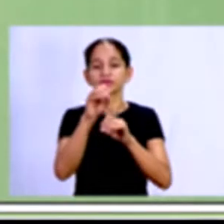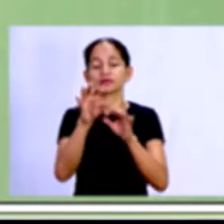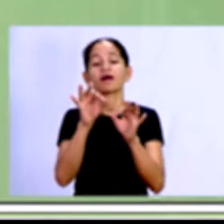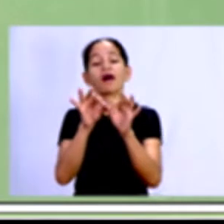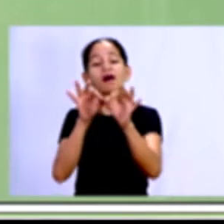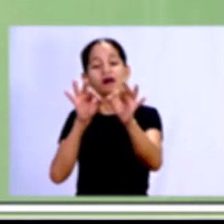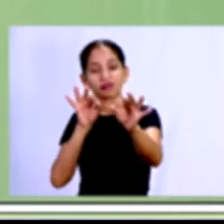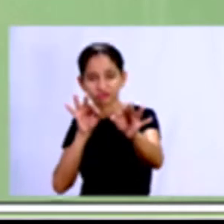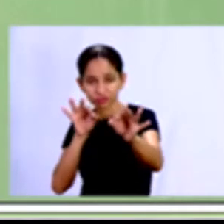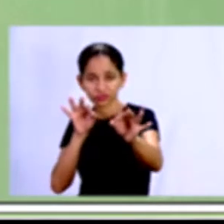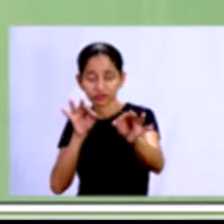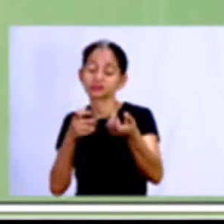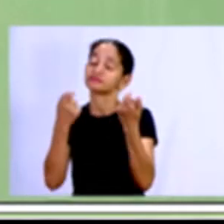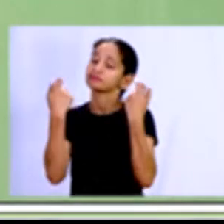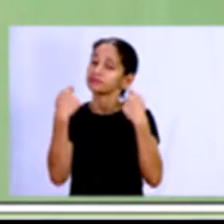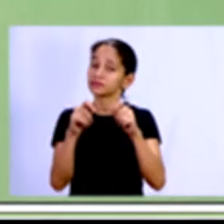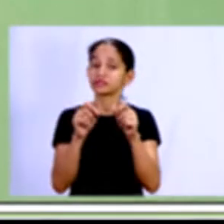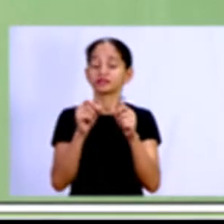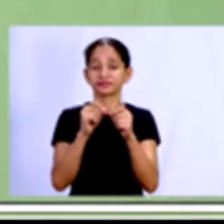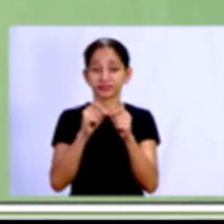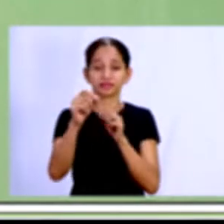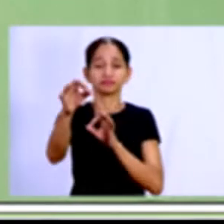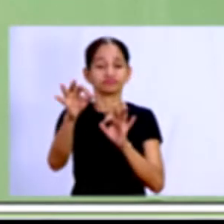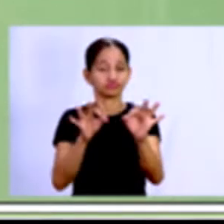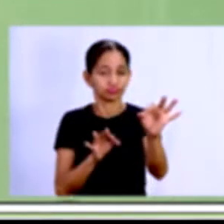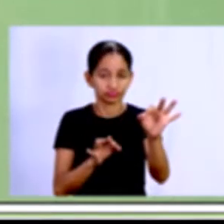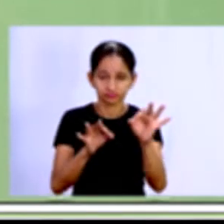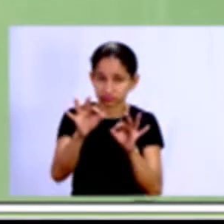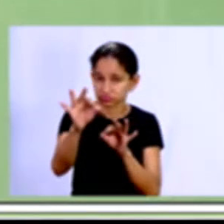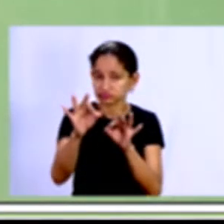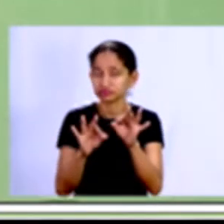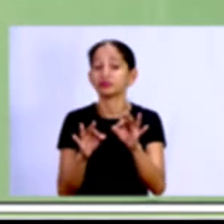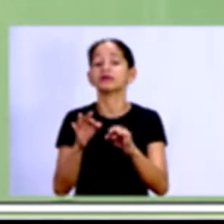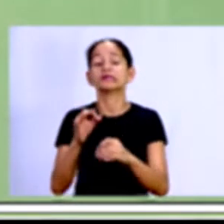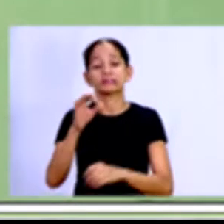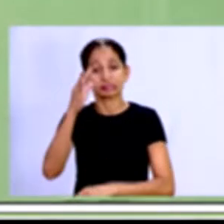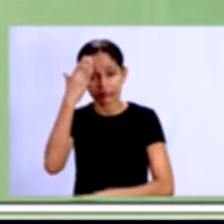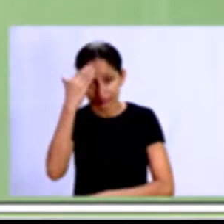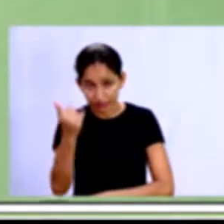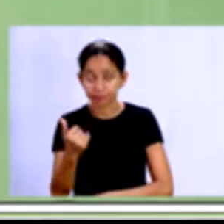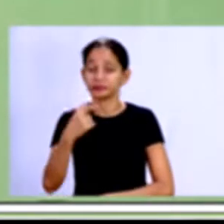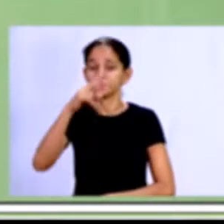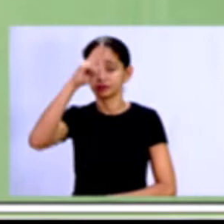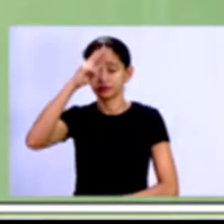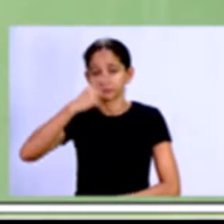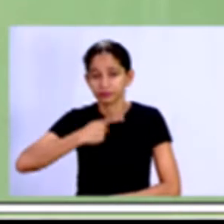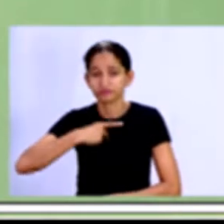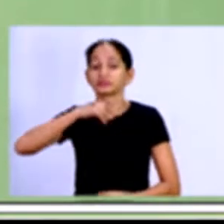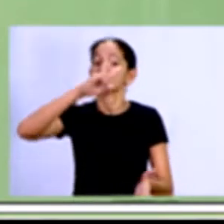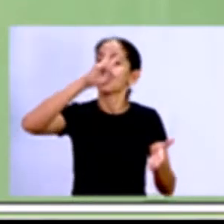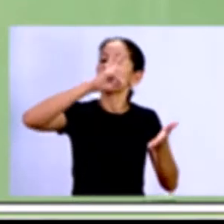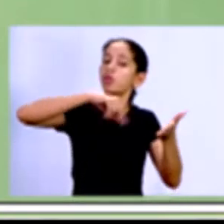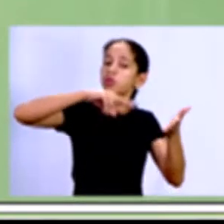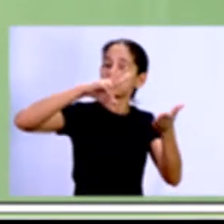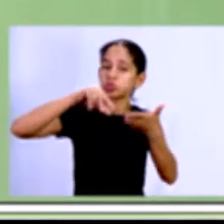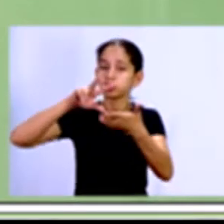é necessário que se organize definindo um horário para ler,